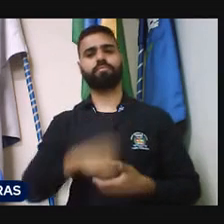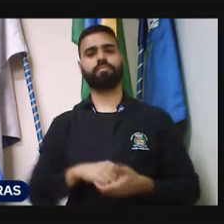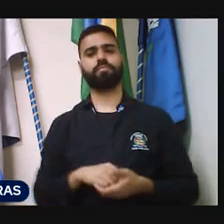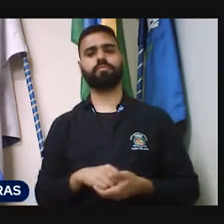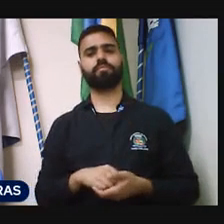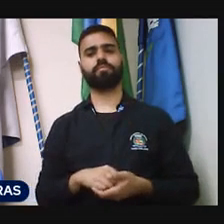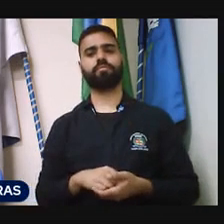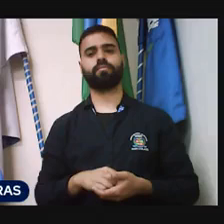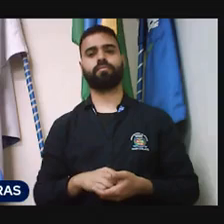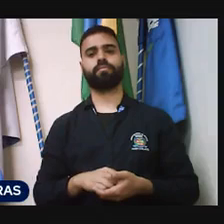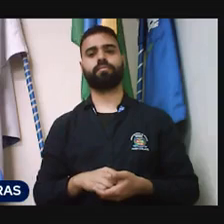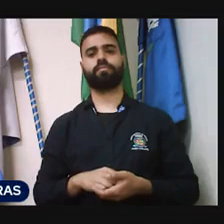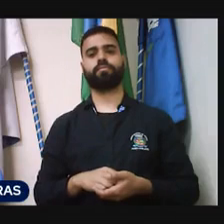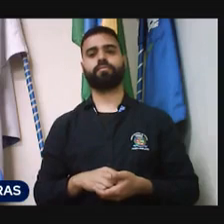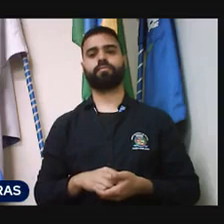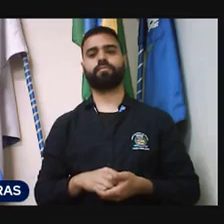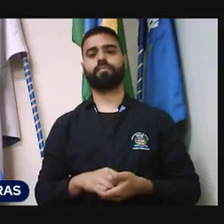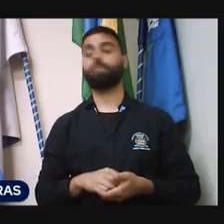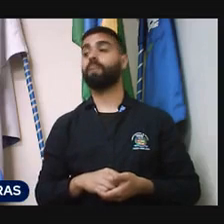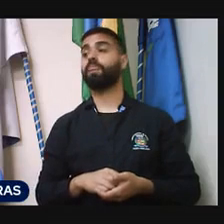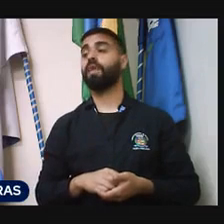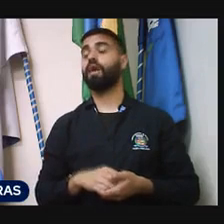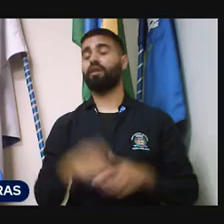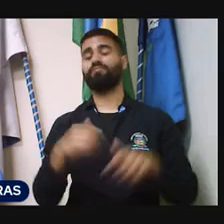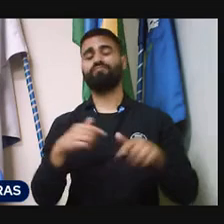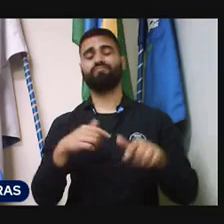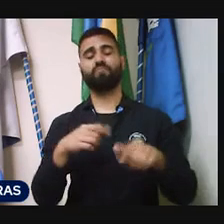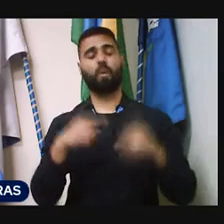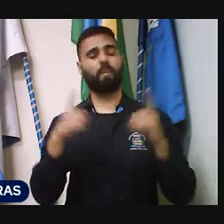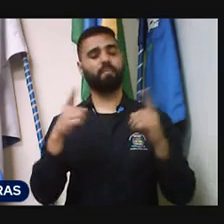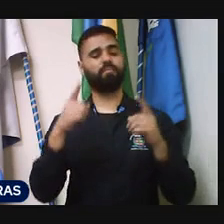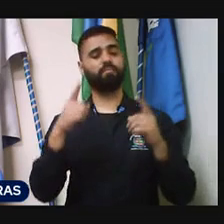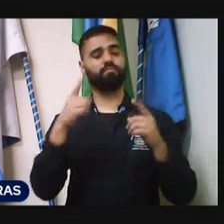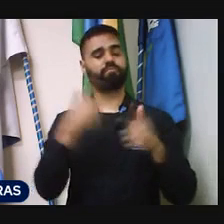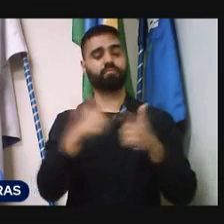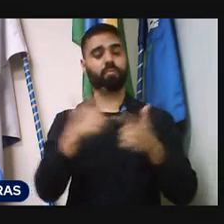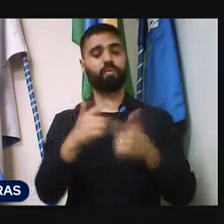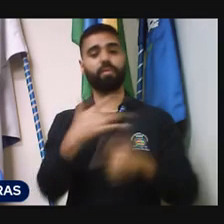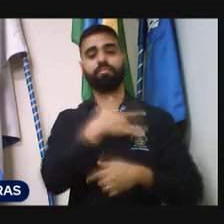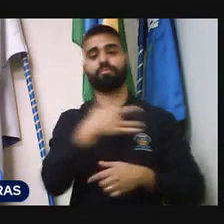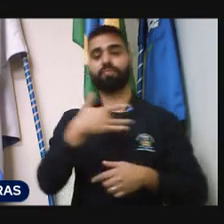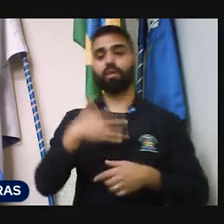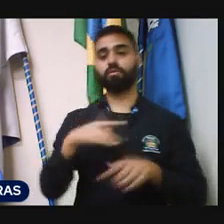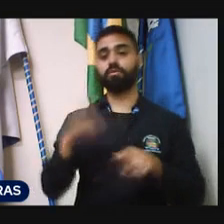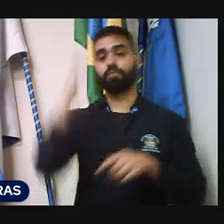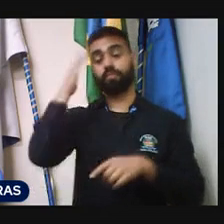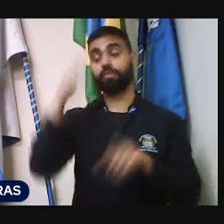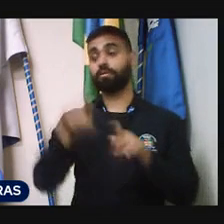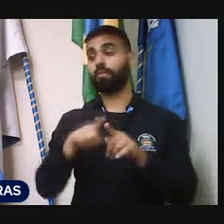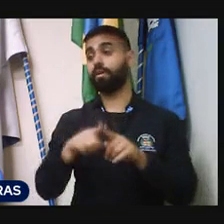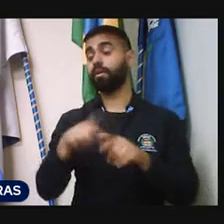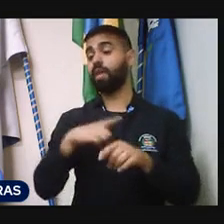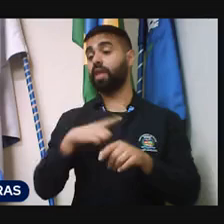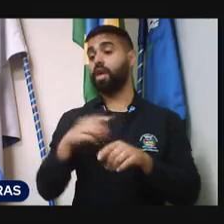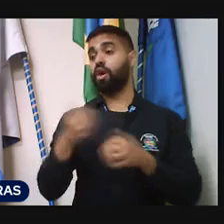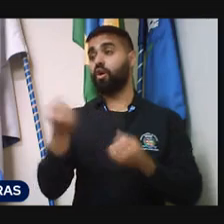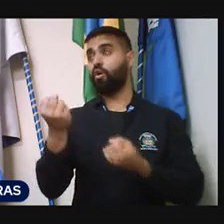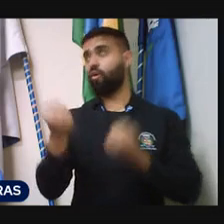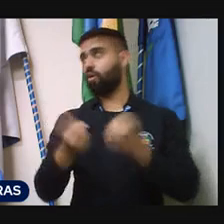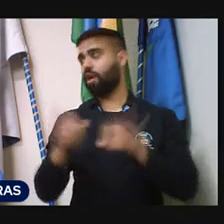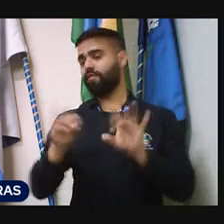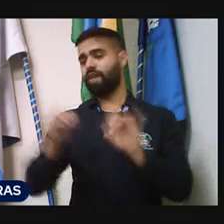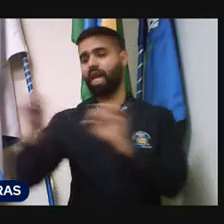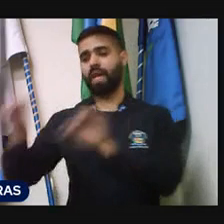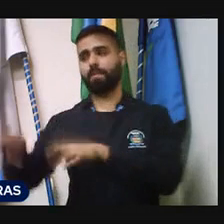dos veículos e se transformar em um sério problema de saúde pública e segurança na medida em que em muitos casos a carcaça e os gestos